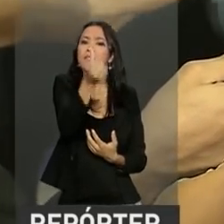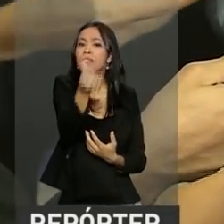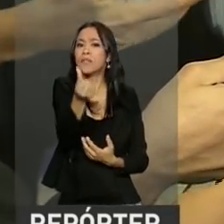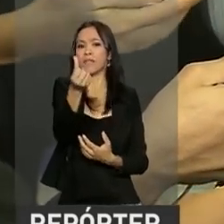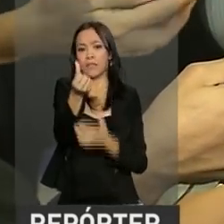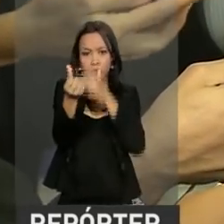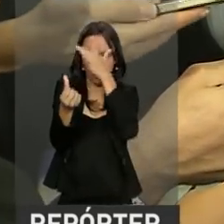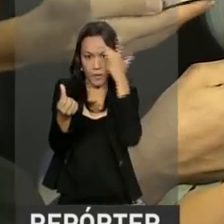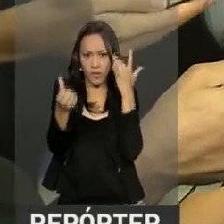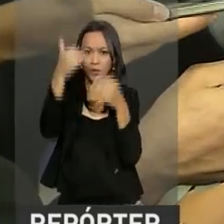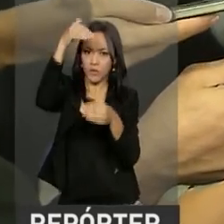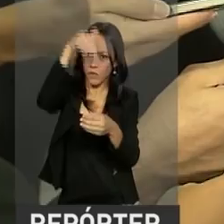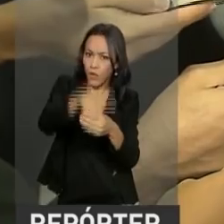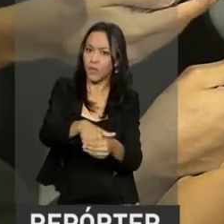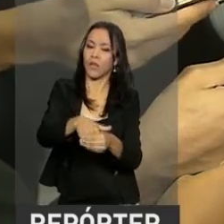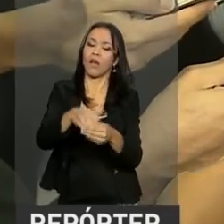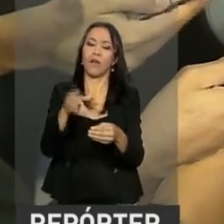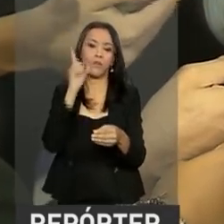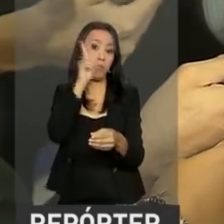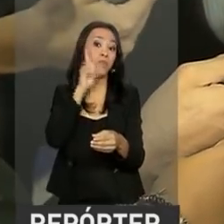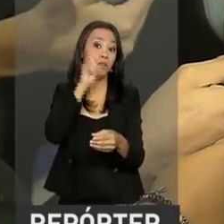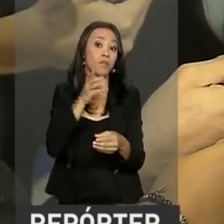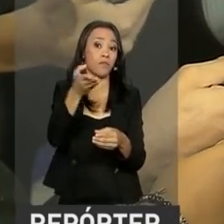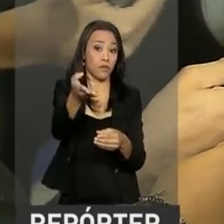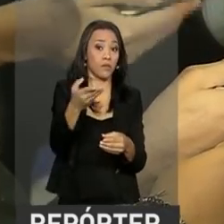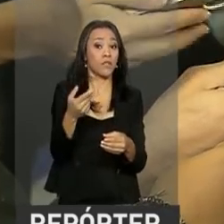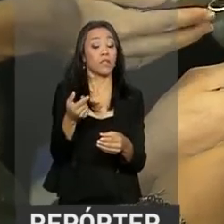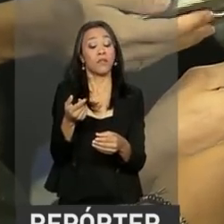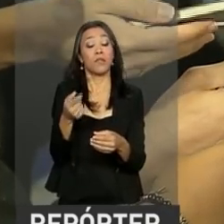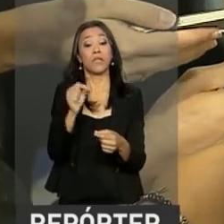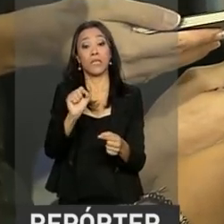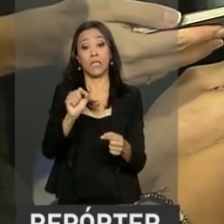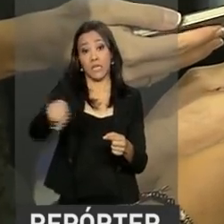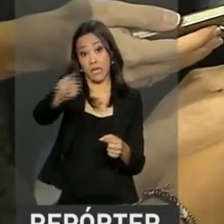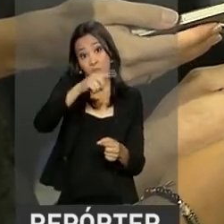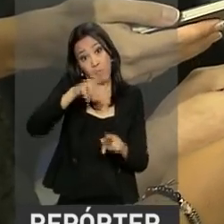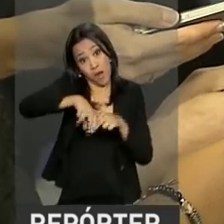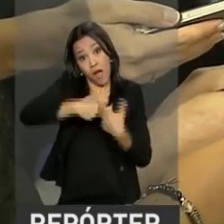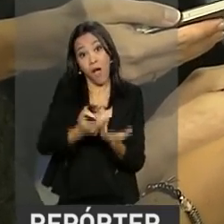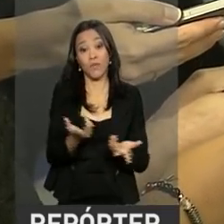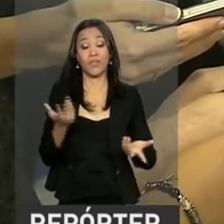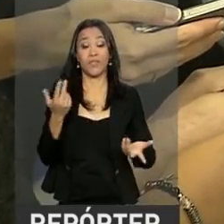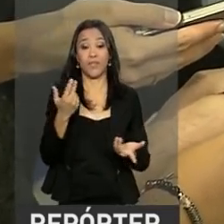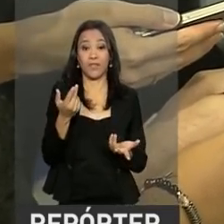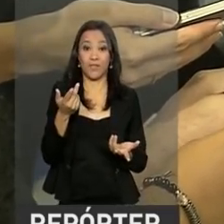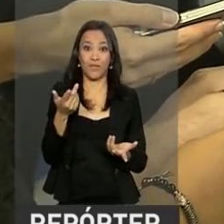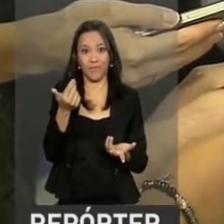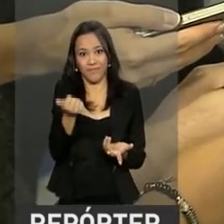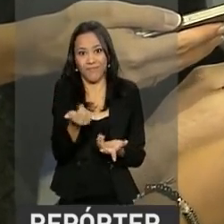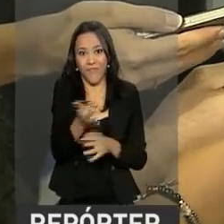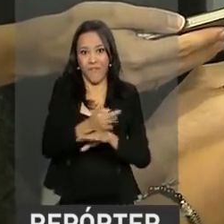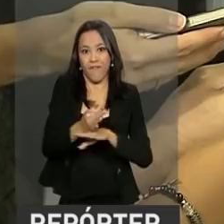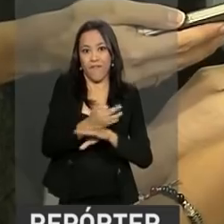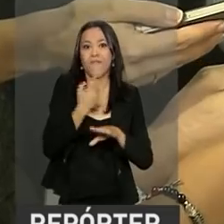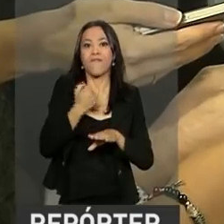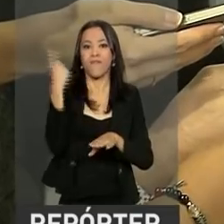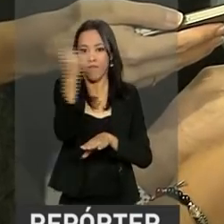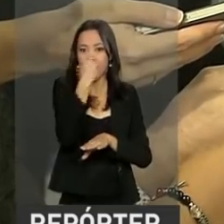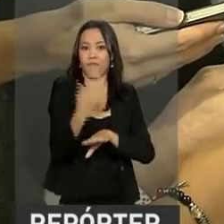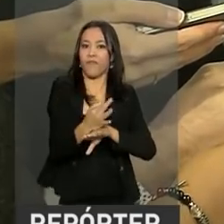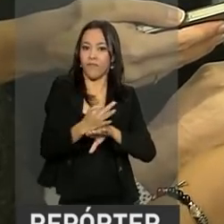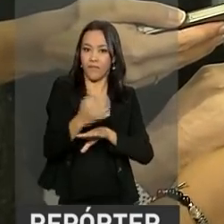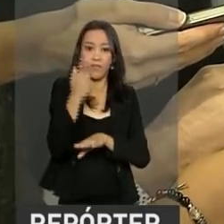nós tivemos aí alguns parlamentares que já tinham, até por conta do feriado, no meio da semana, já tinham compromissos